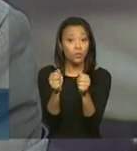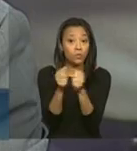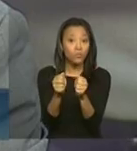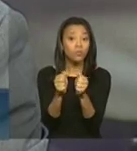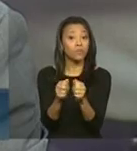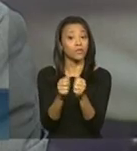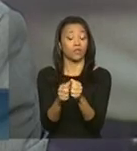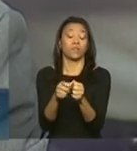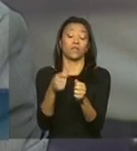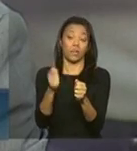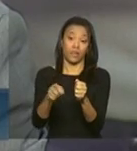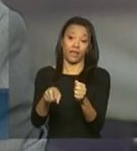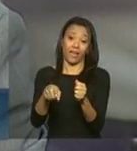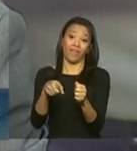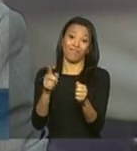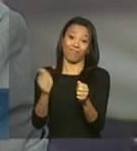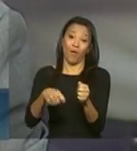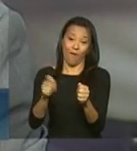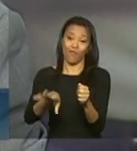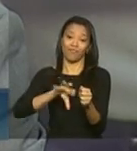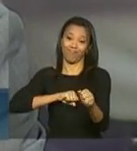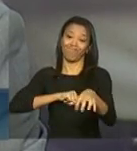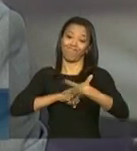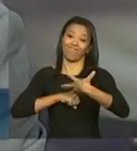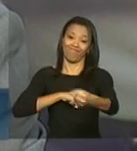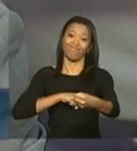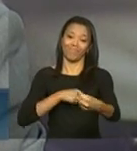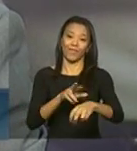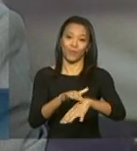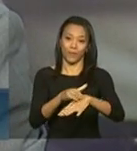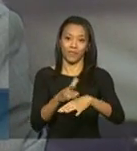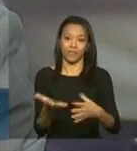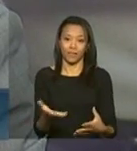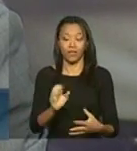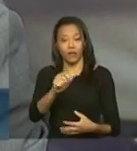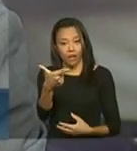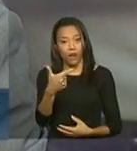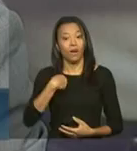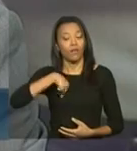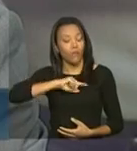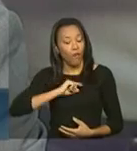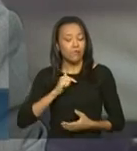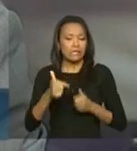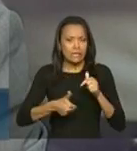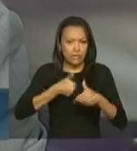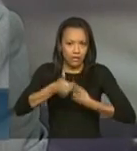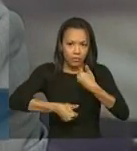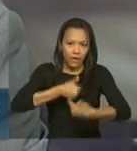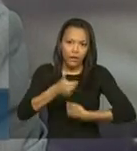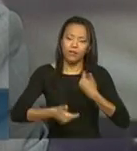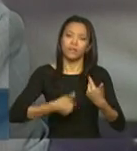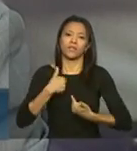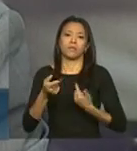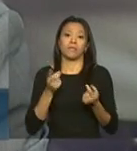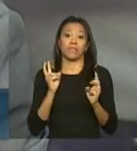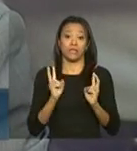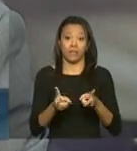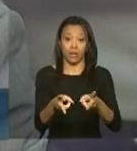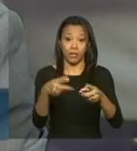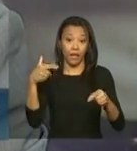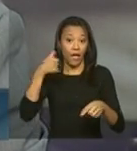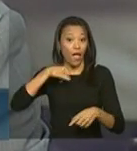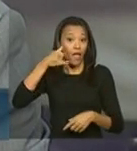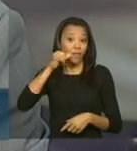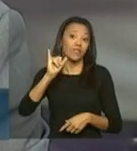ver com o mecanismo de transmissão da doença. Claro que a gente sempre trabalha no sentido de enfrentar o estigma que